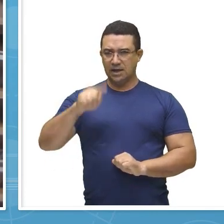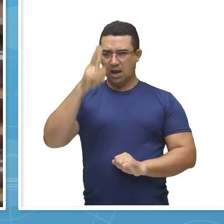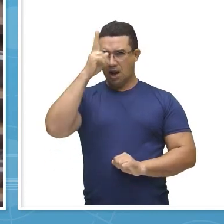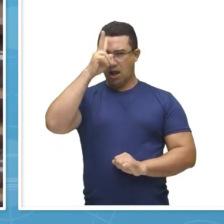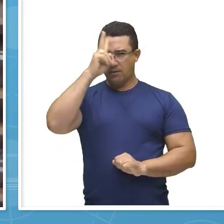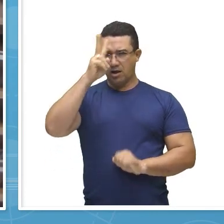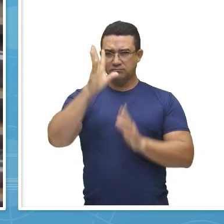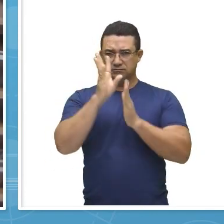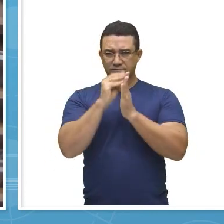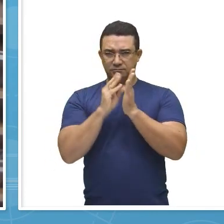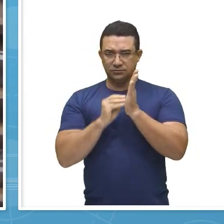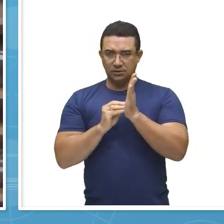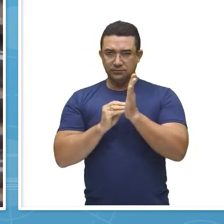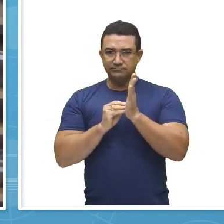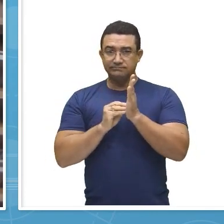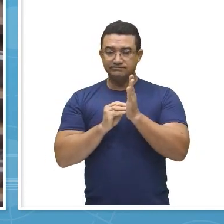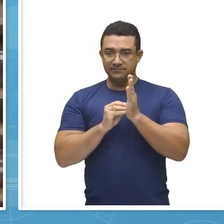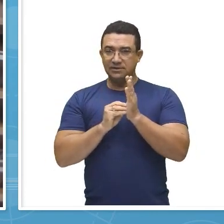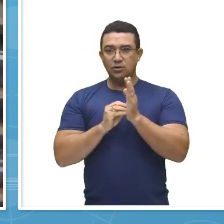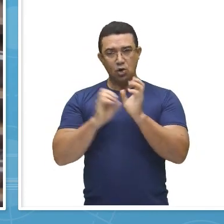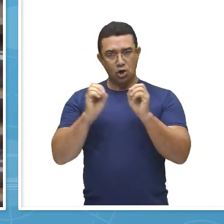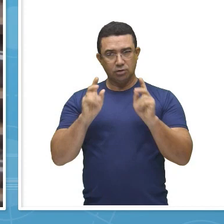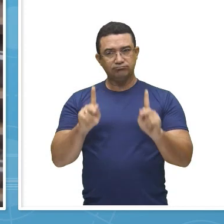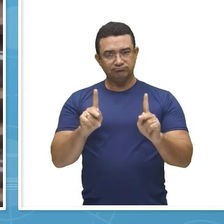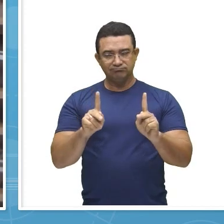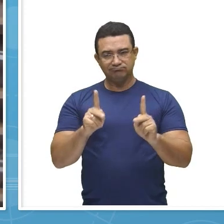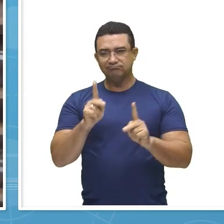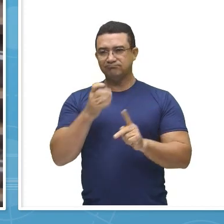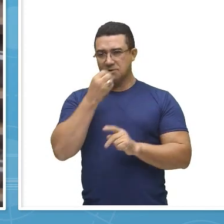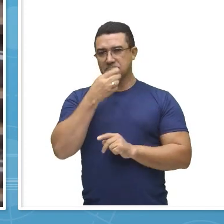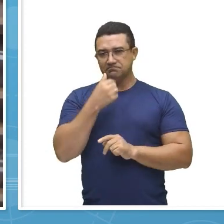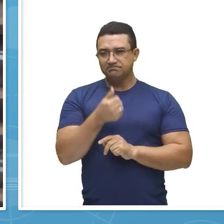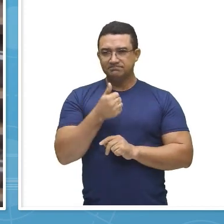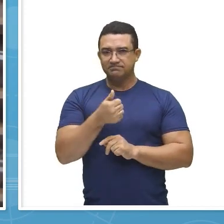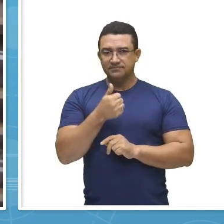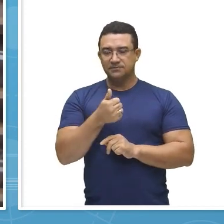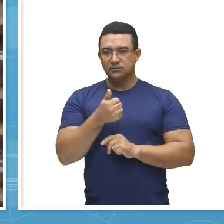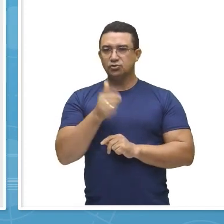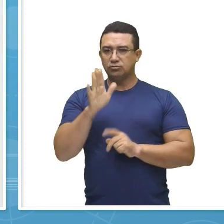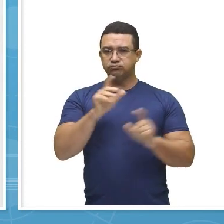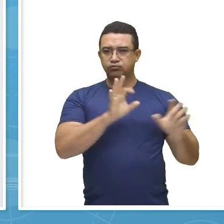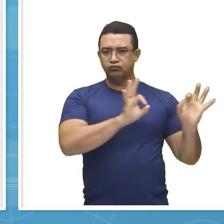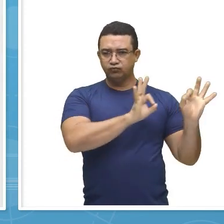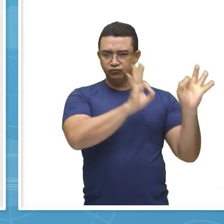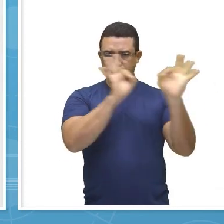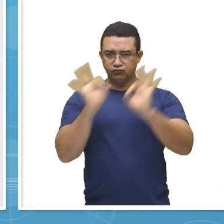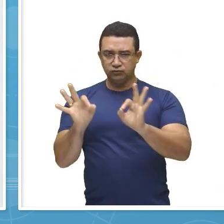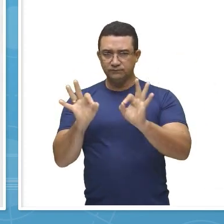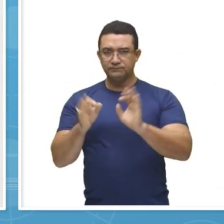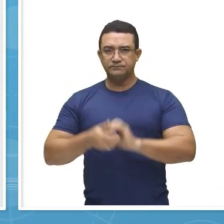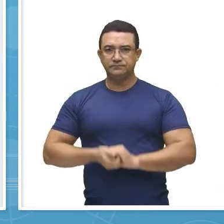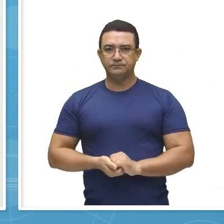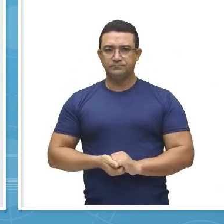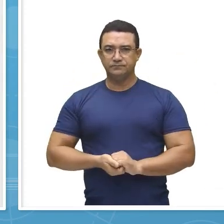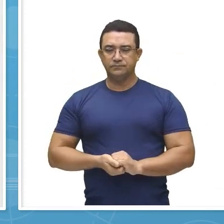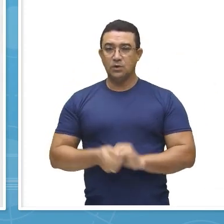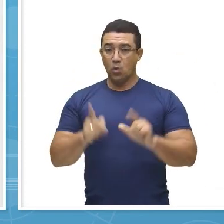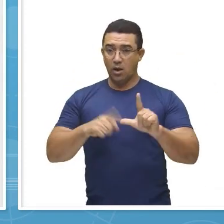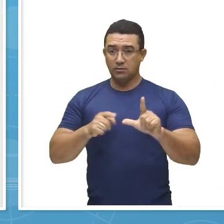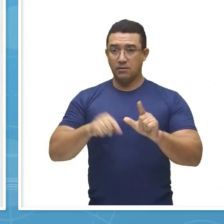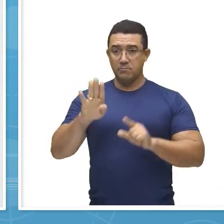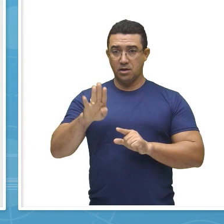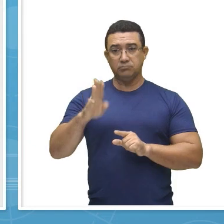do conteúdo? Muito bem, gente, é isso mesmo. Trouxemos aí o gabarito para os meus alunos que querem anotar